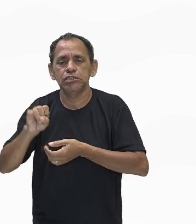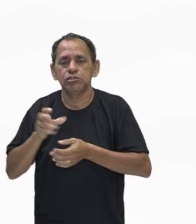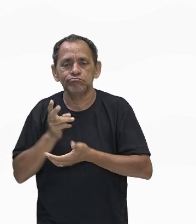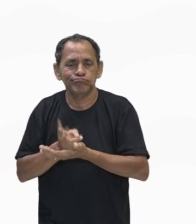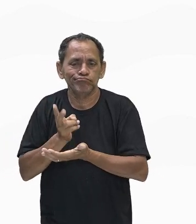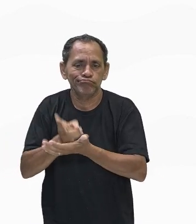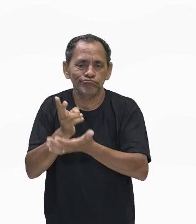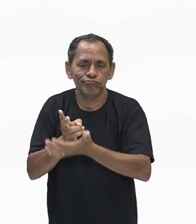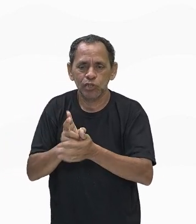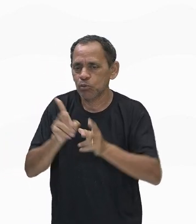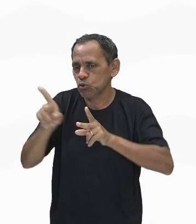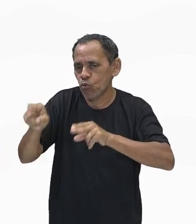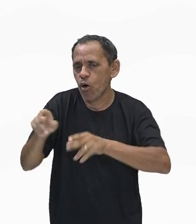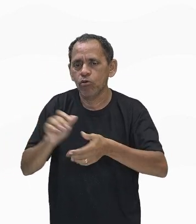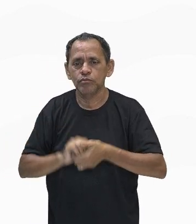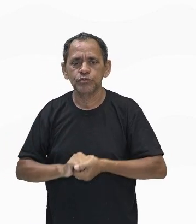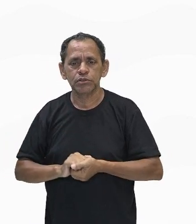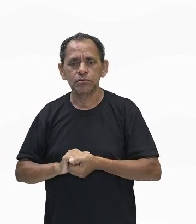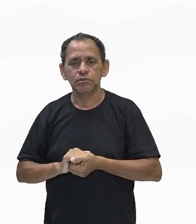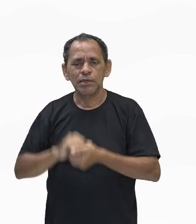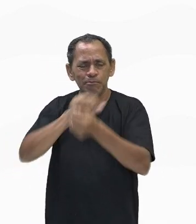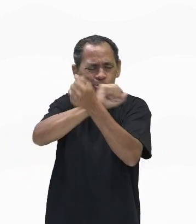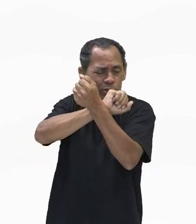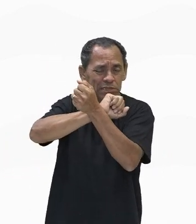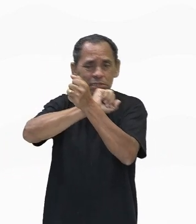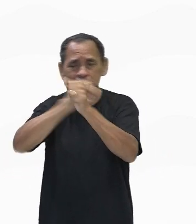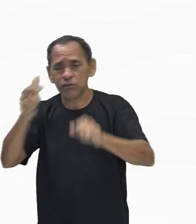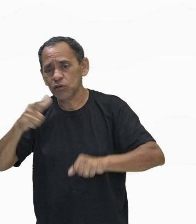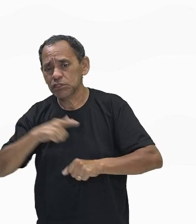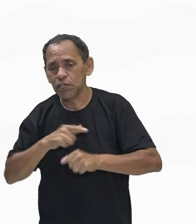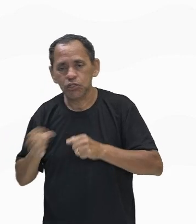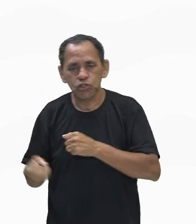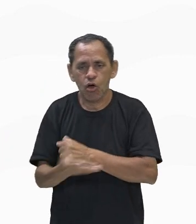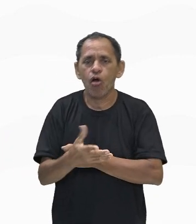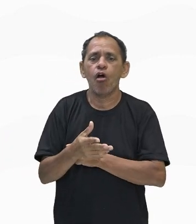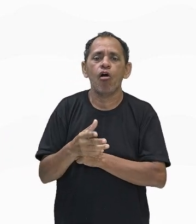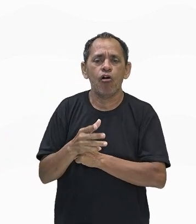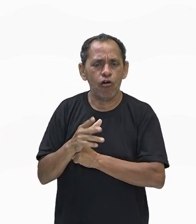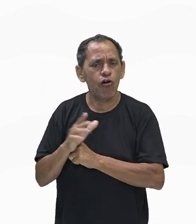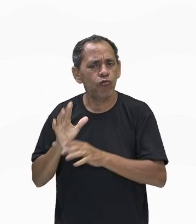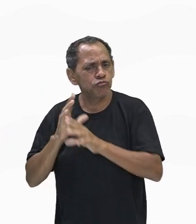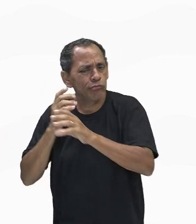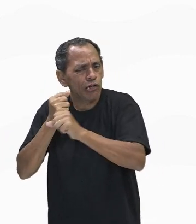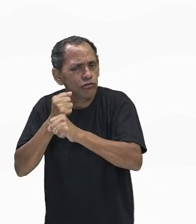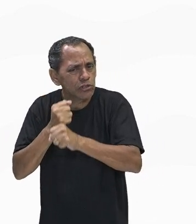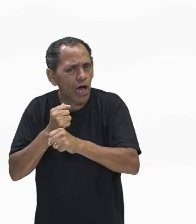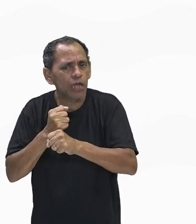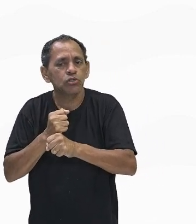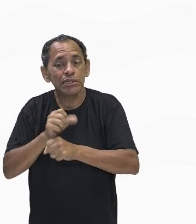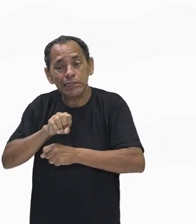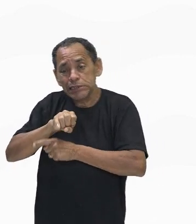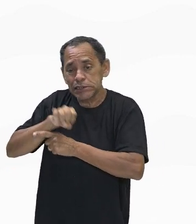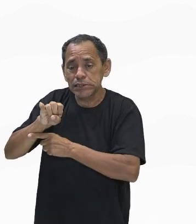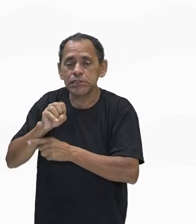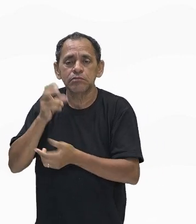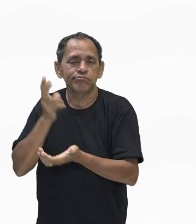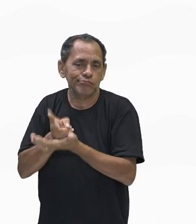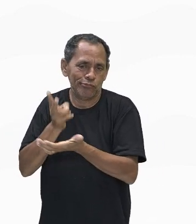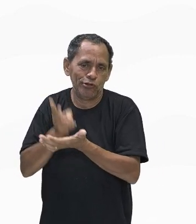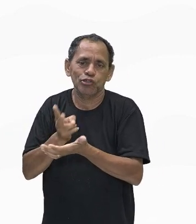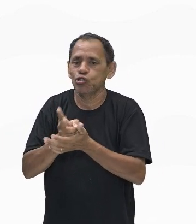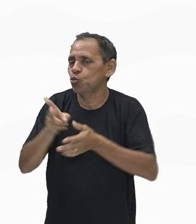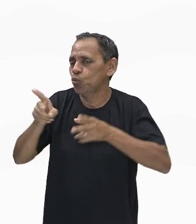tá? Então é impossível você obter novos resultados, coisas novas, se você continua fazendo as